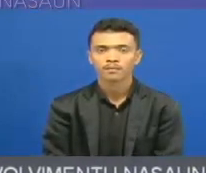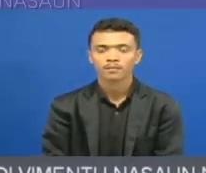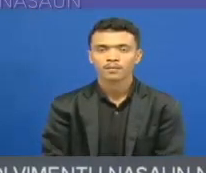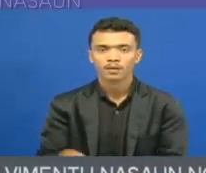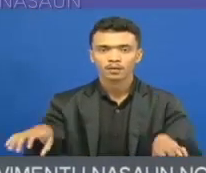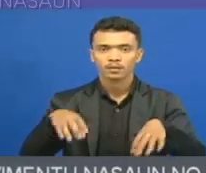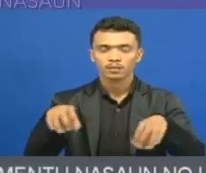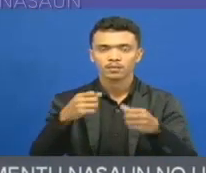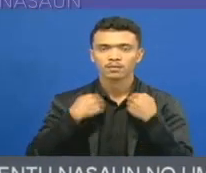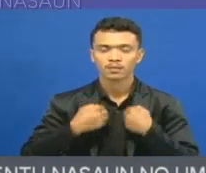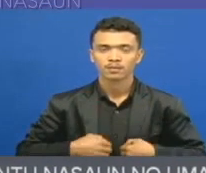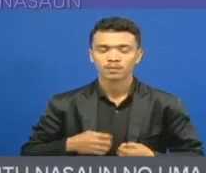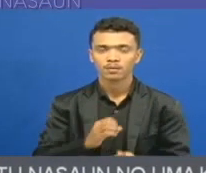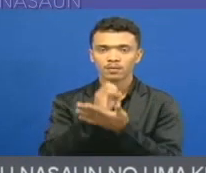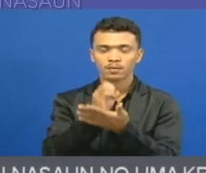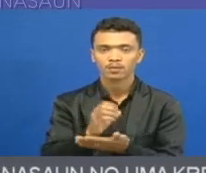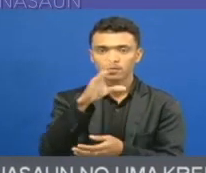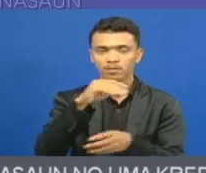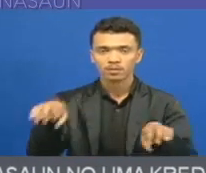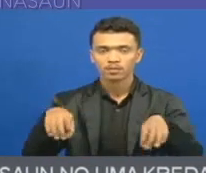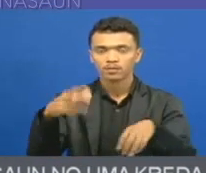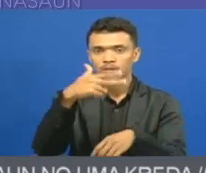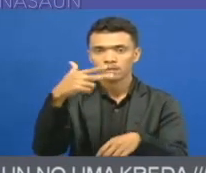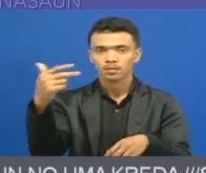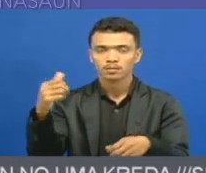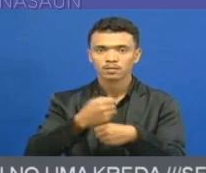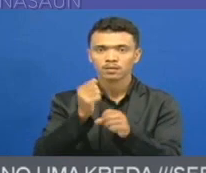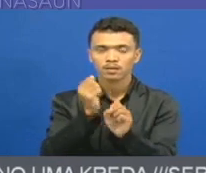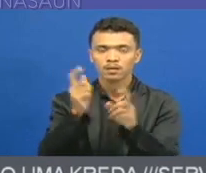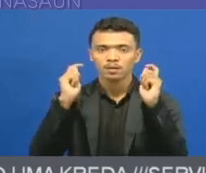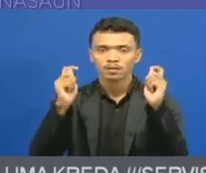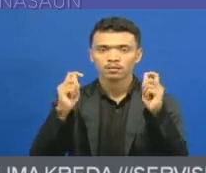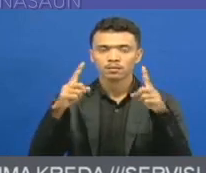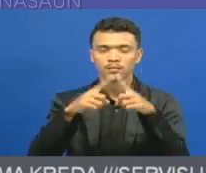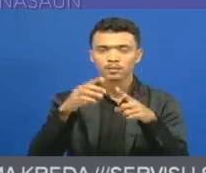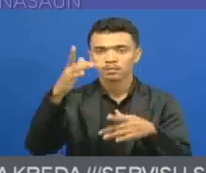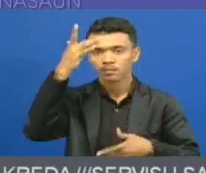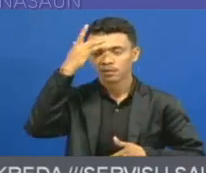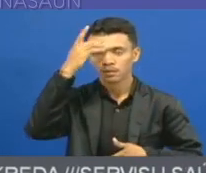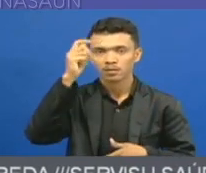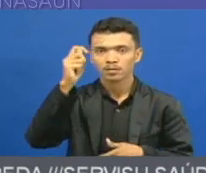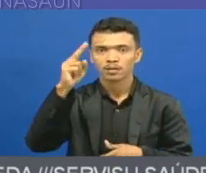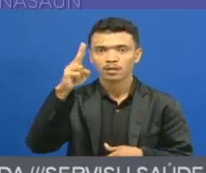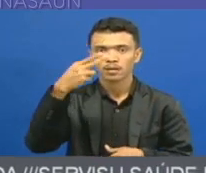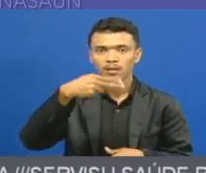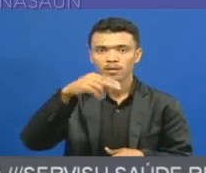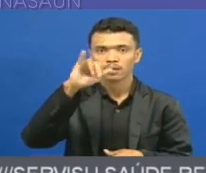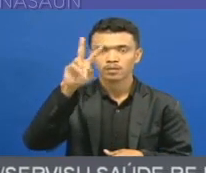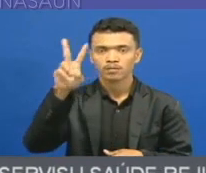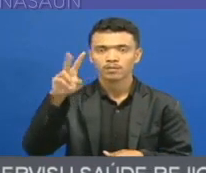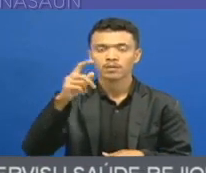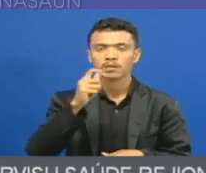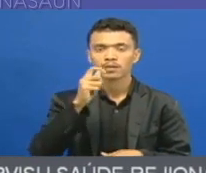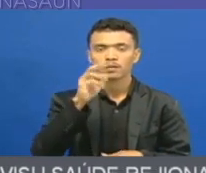Servisu Saudi Regional Wekusi ho Servisu Saudi Indonesia se halo teste ba mora sa ivesida tuberculose no malaria